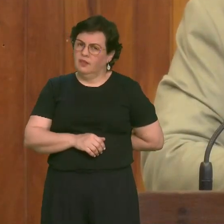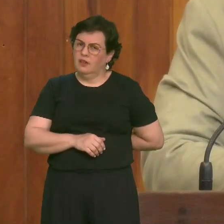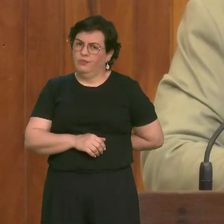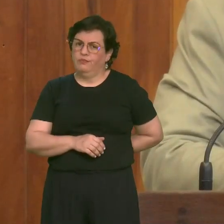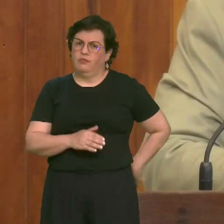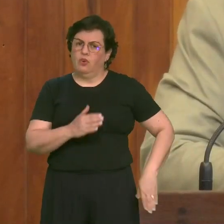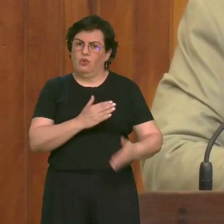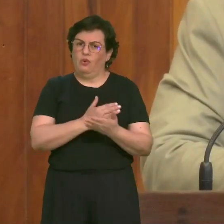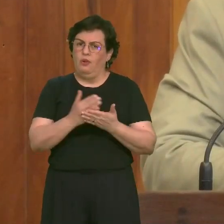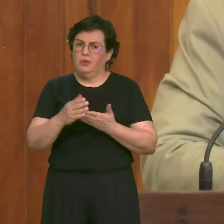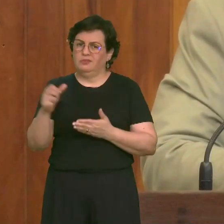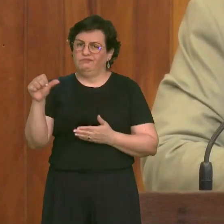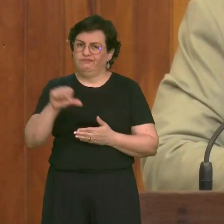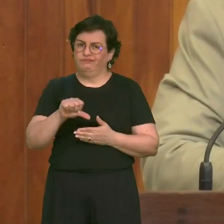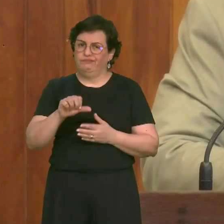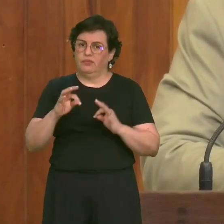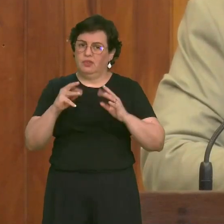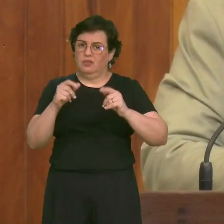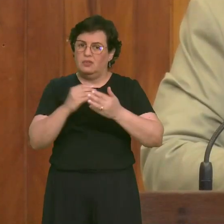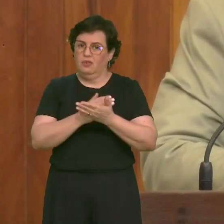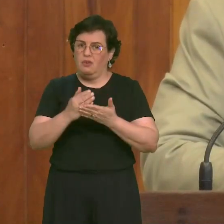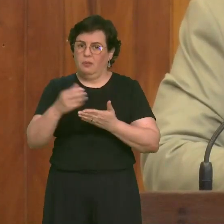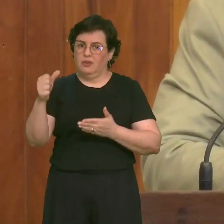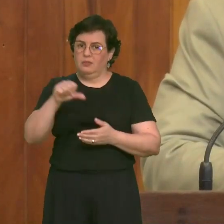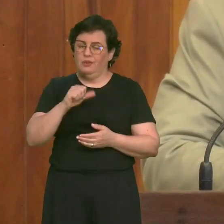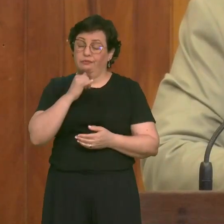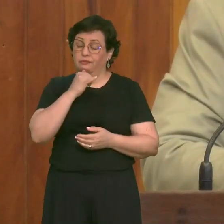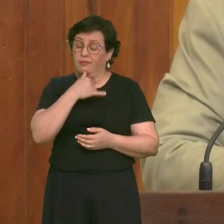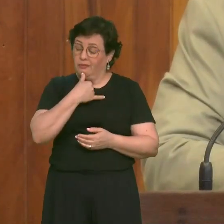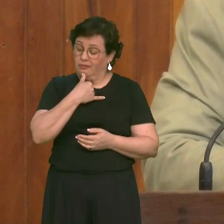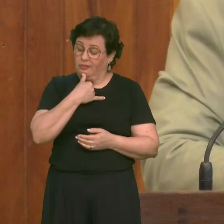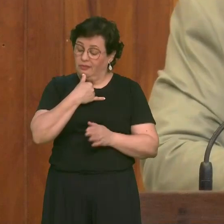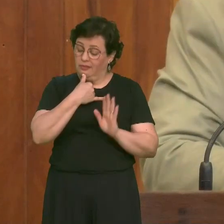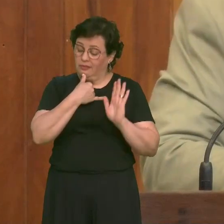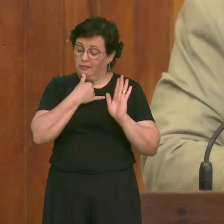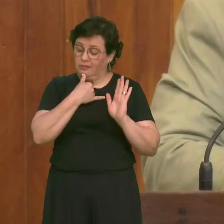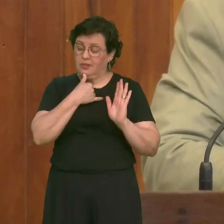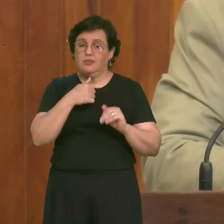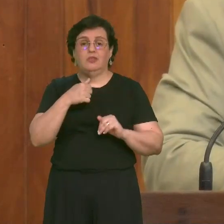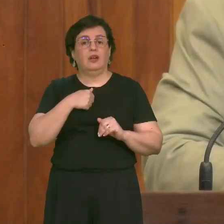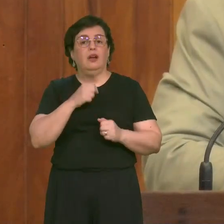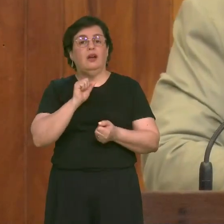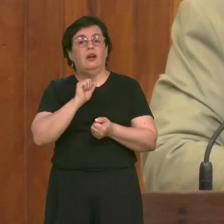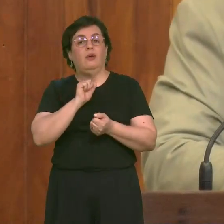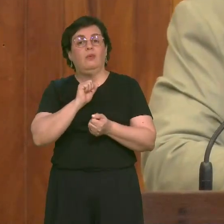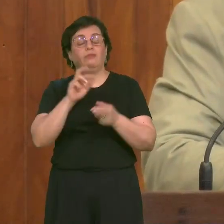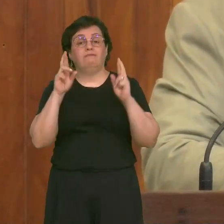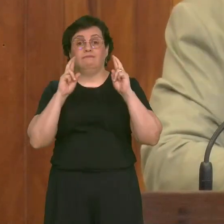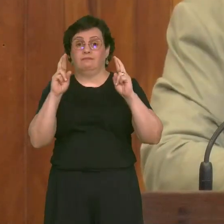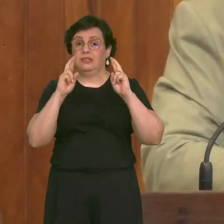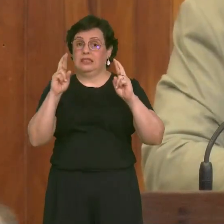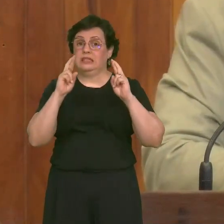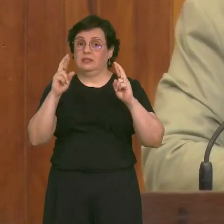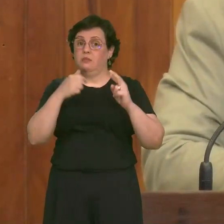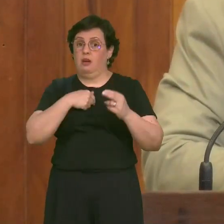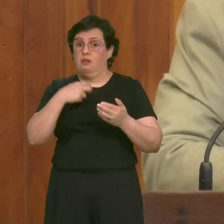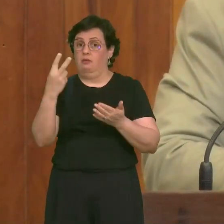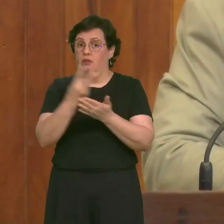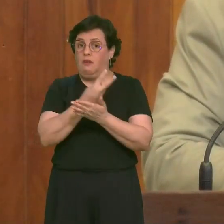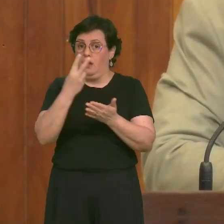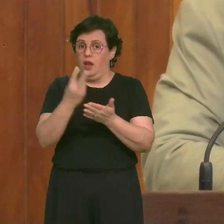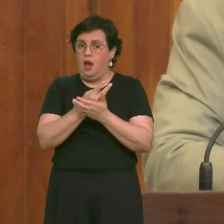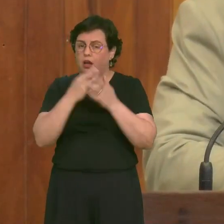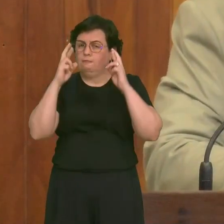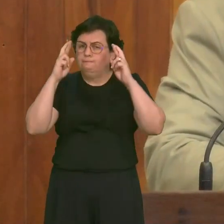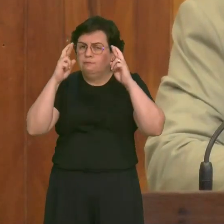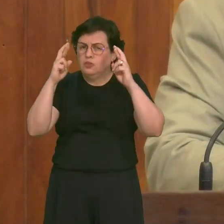mal e é tudo aquilo que começa mal Infelizmente eu espero estar errado que vamos torcer para que